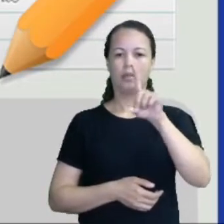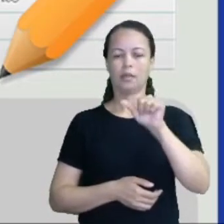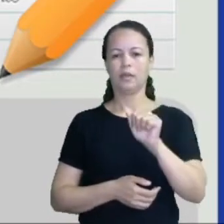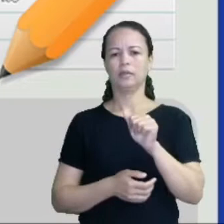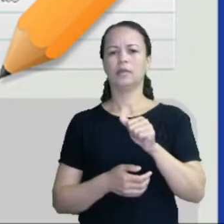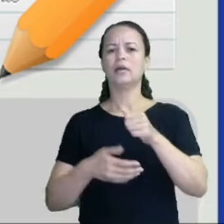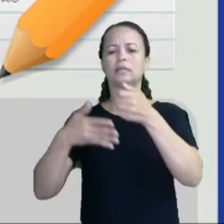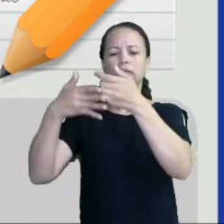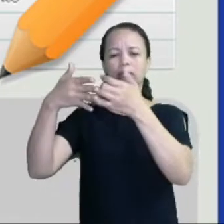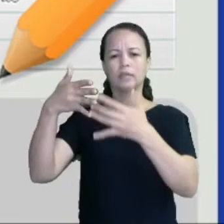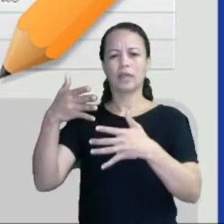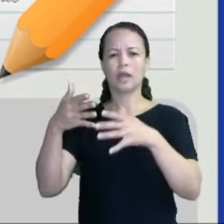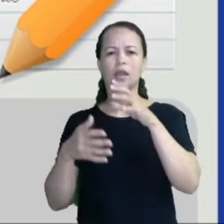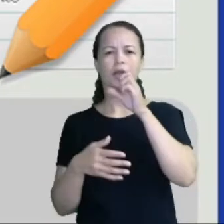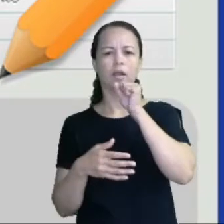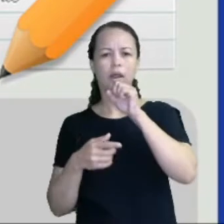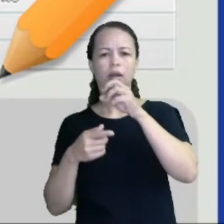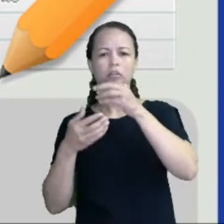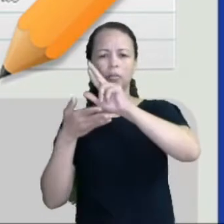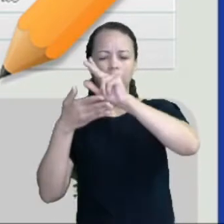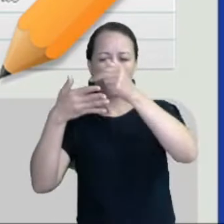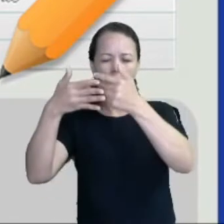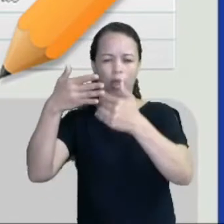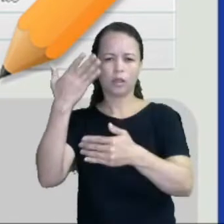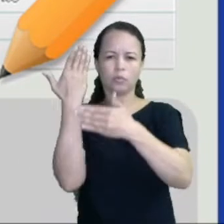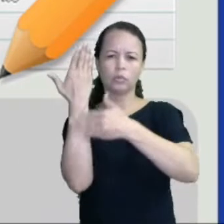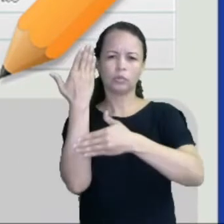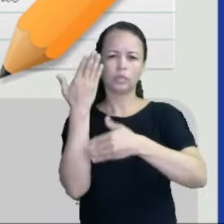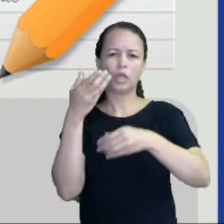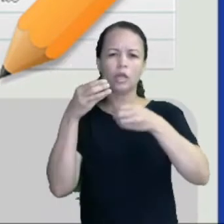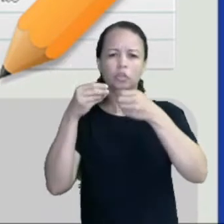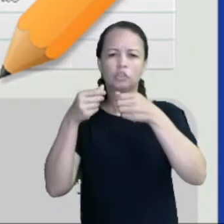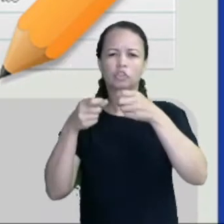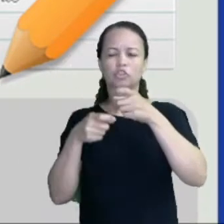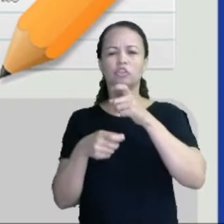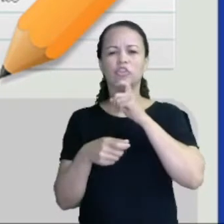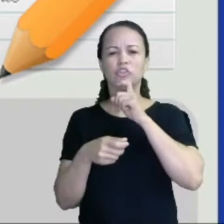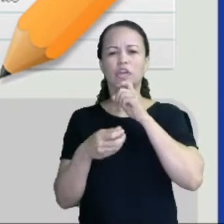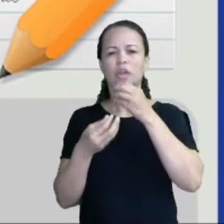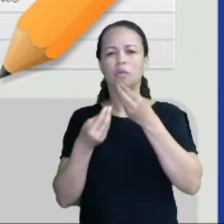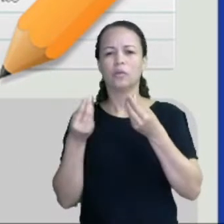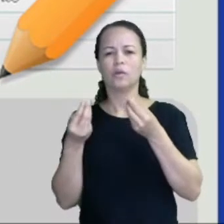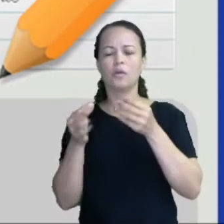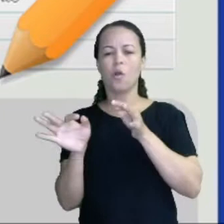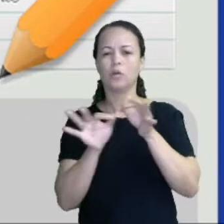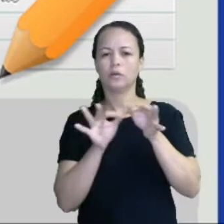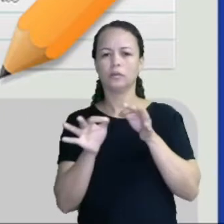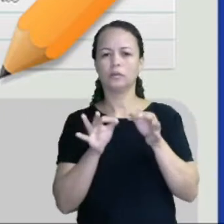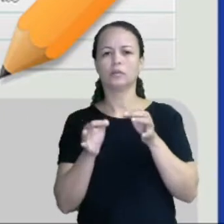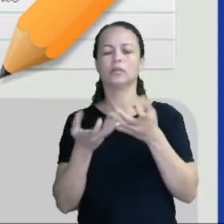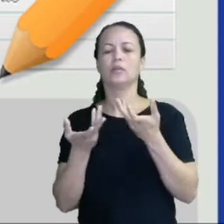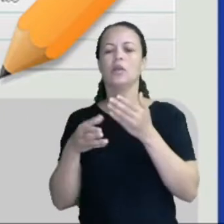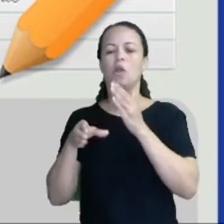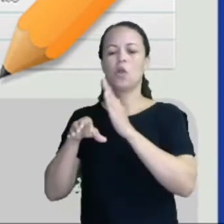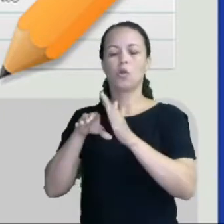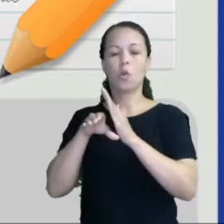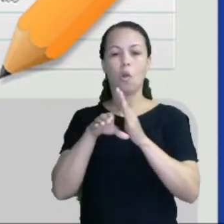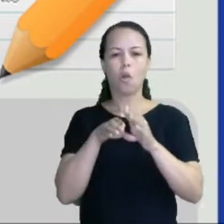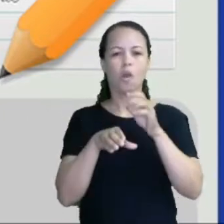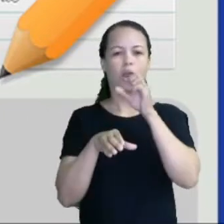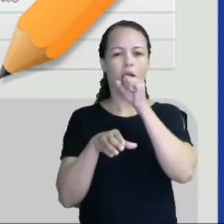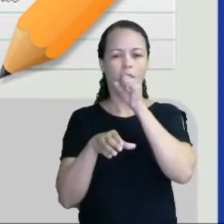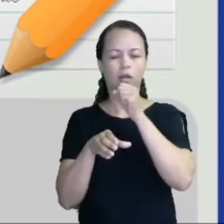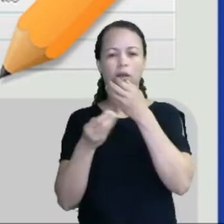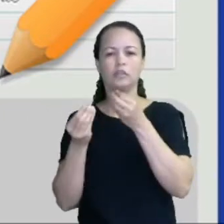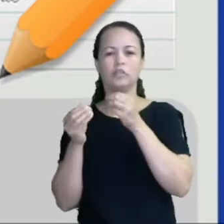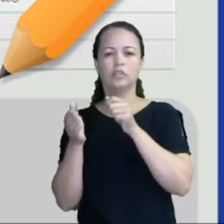ingredientes, água, laranja, gengibre, canela em pau, hortelã, gelo, modo de preparo. Corte a laranja em